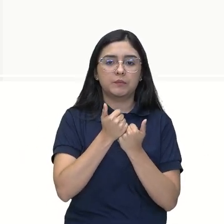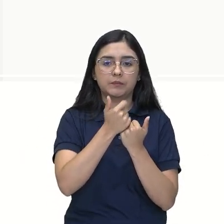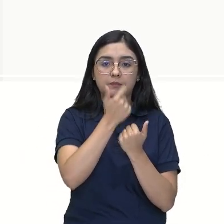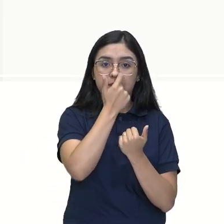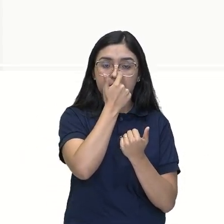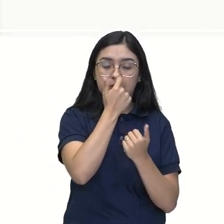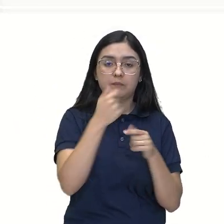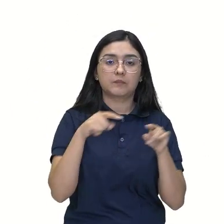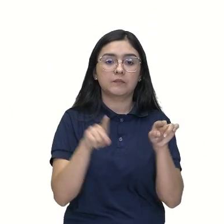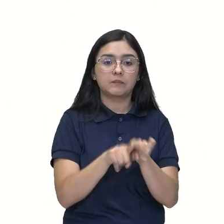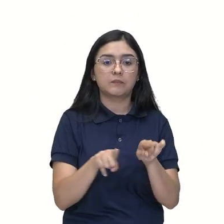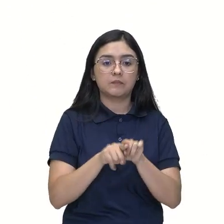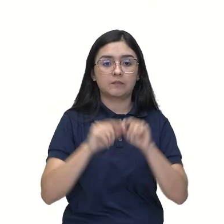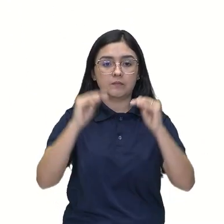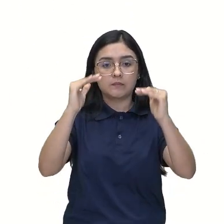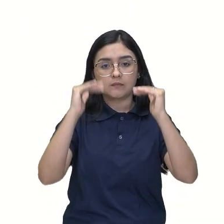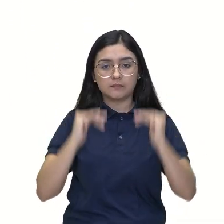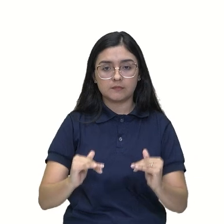na nossa